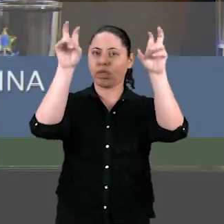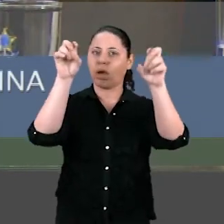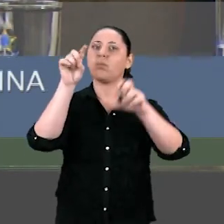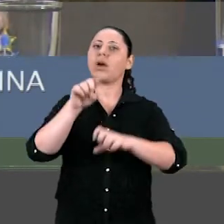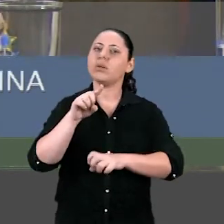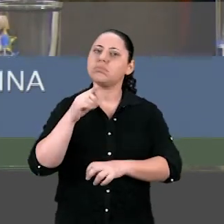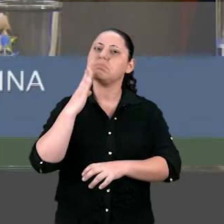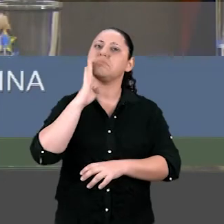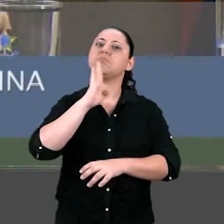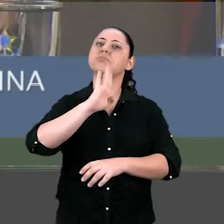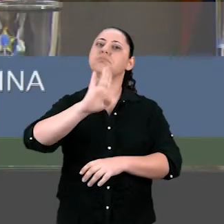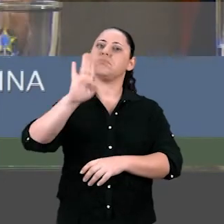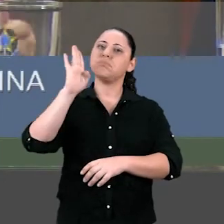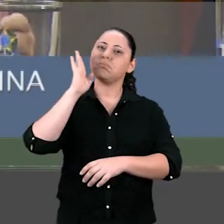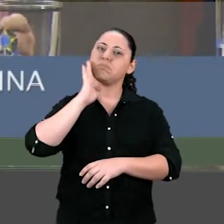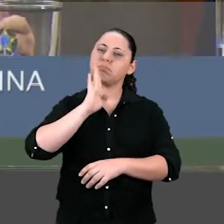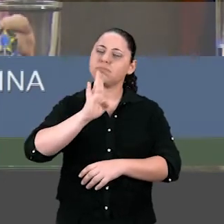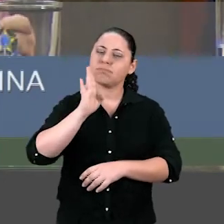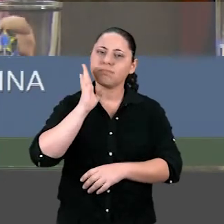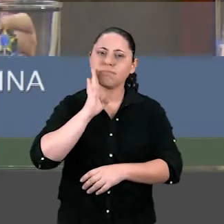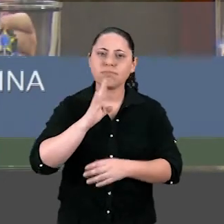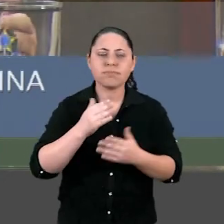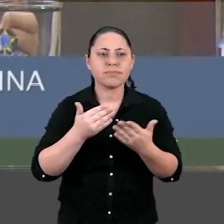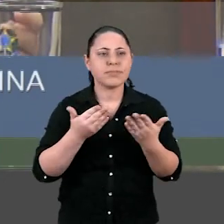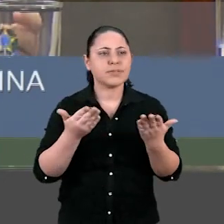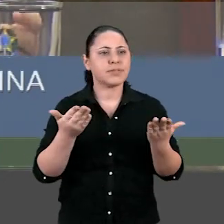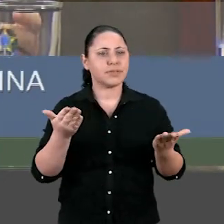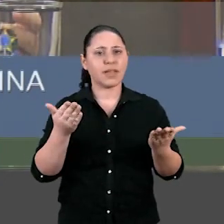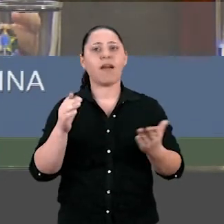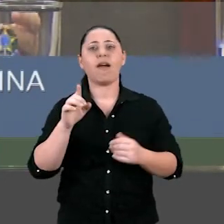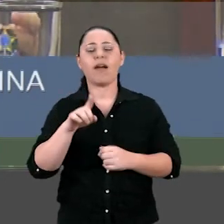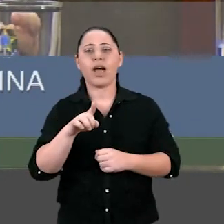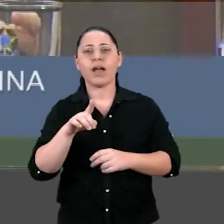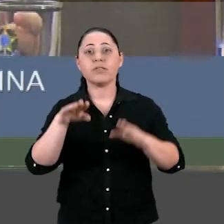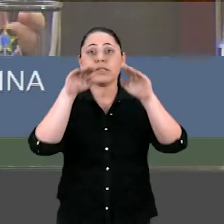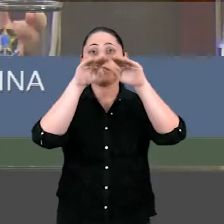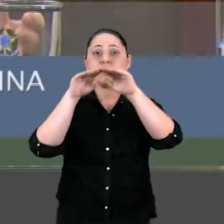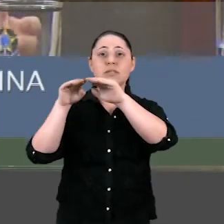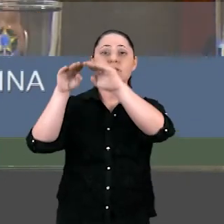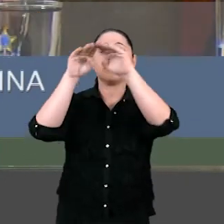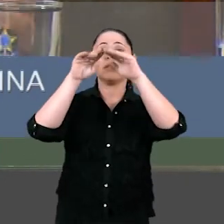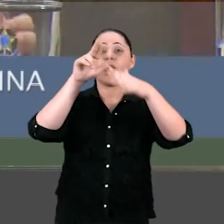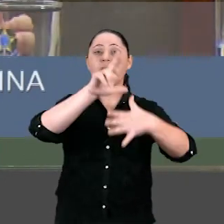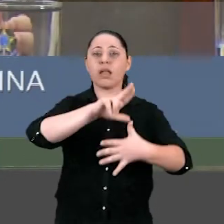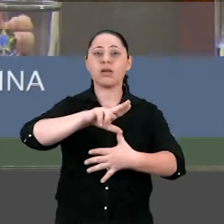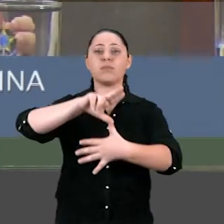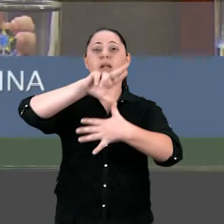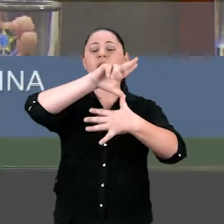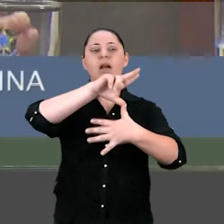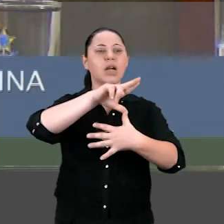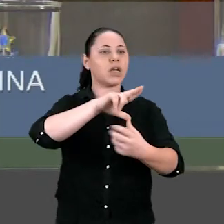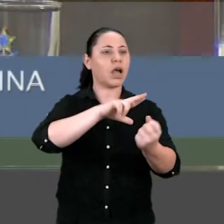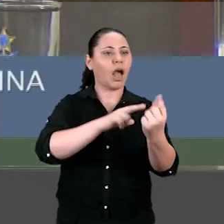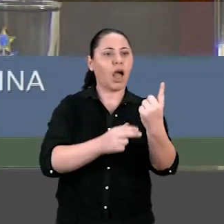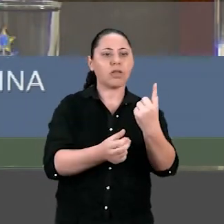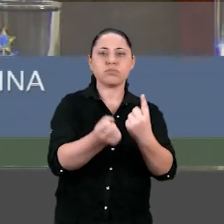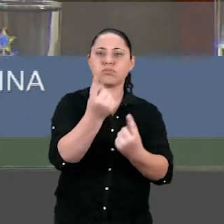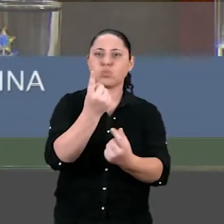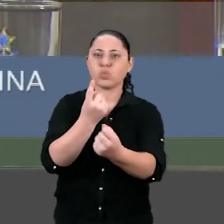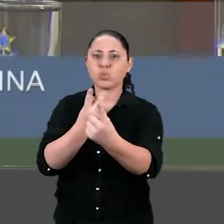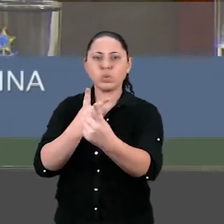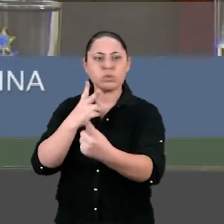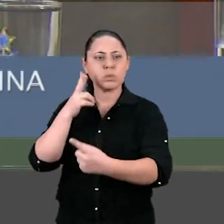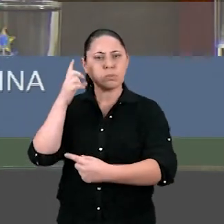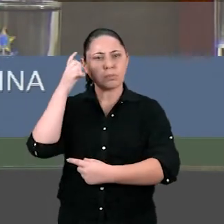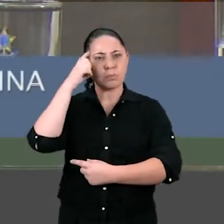tema foi muito bacana, muito interessante, né? Sobre a democracia na América Latina, cada um com o